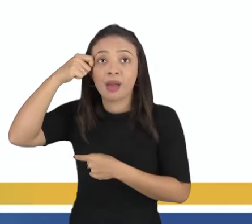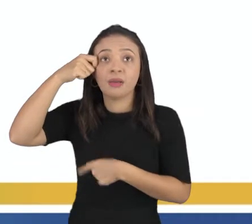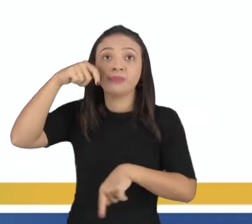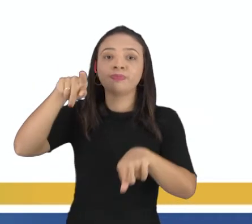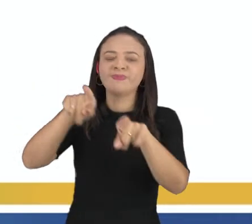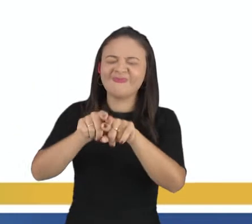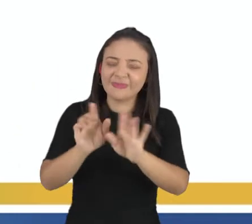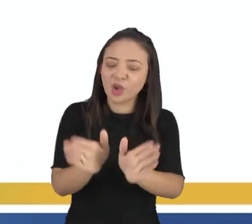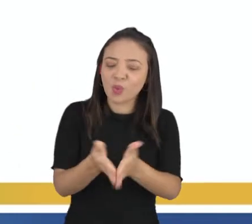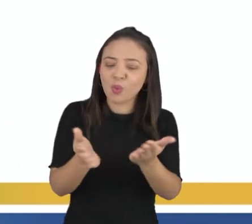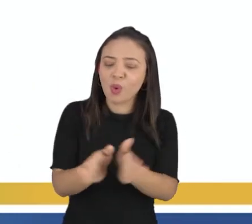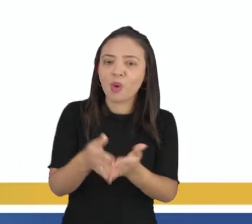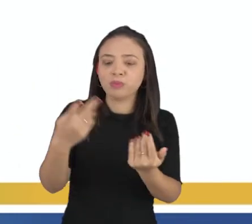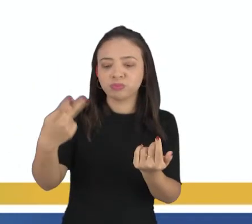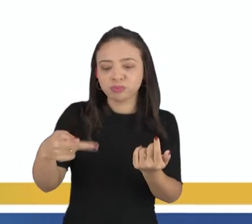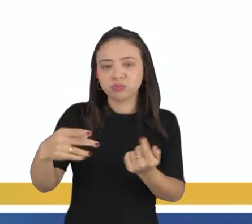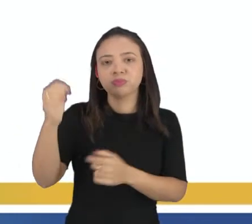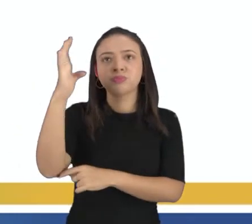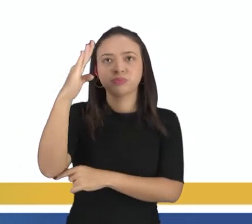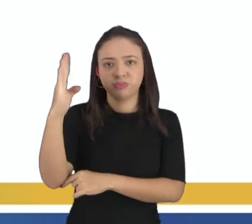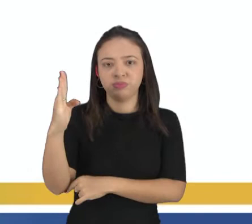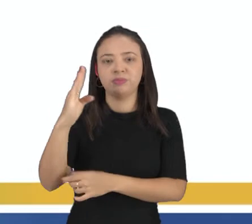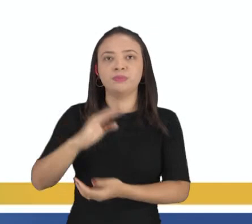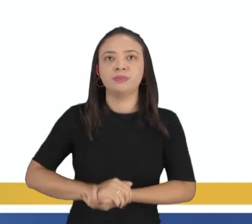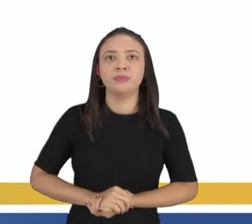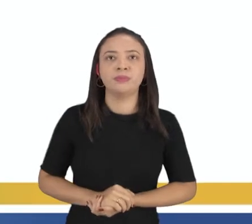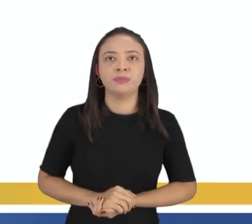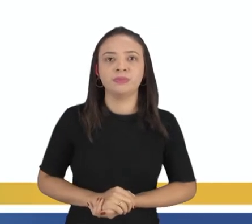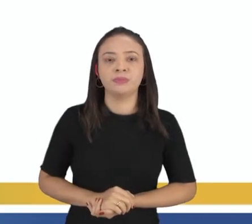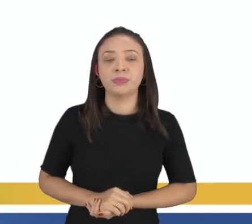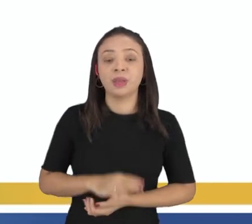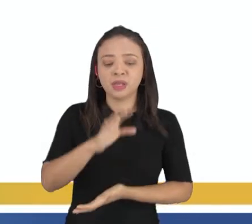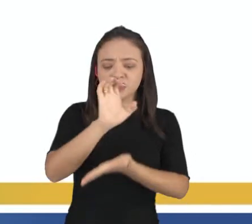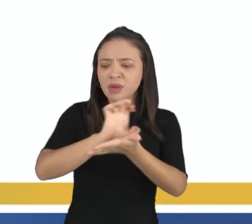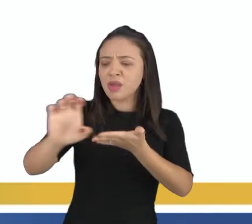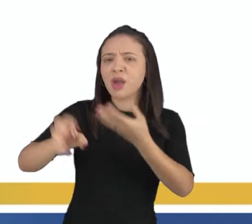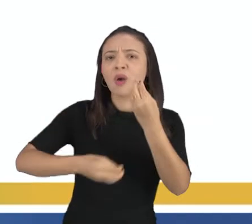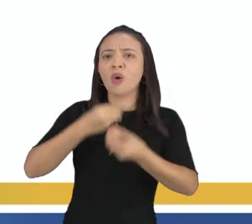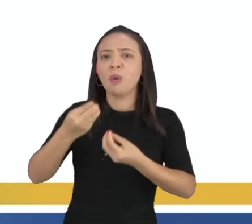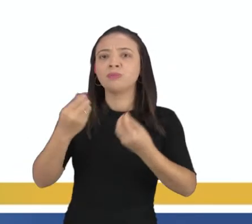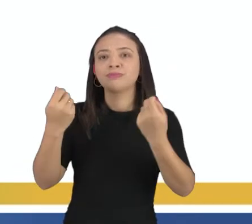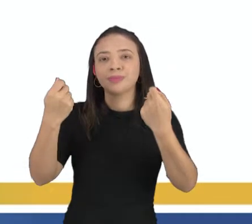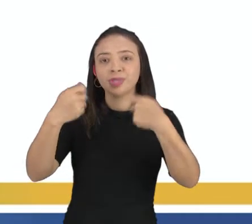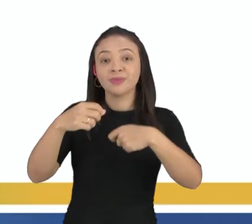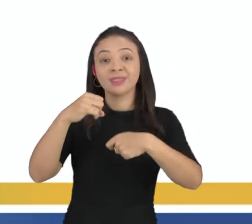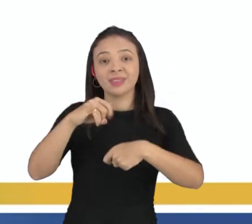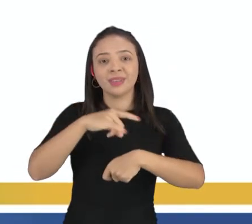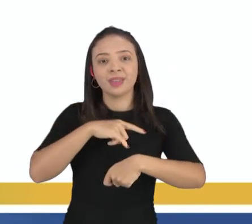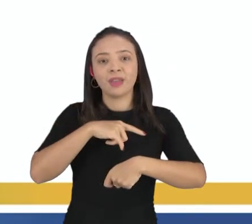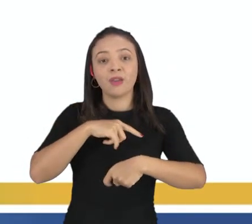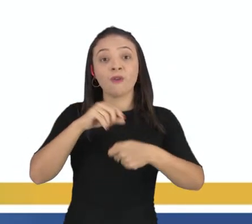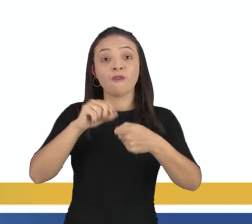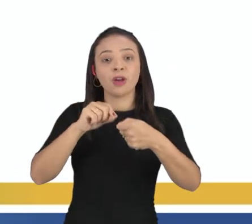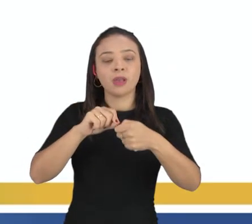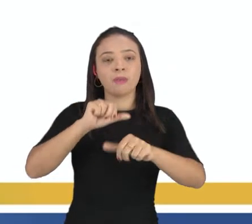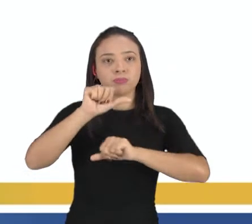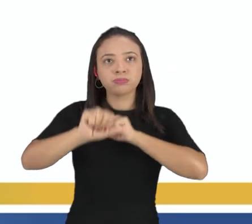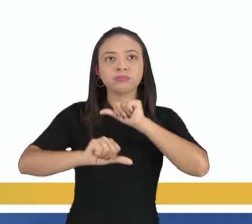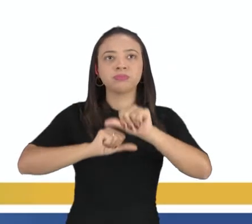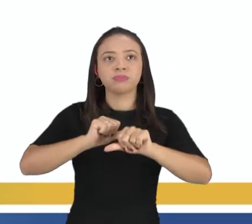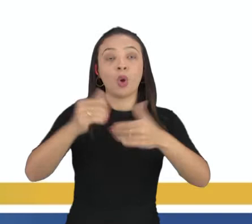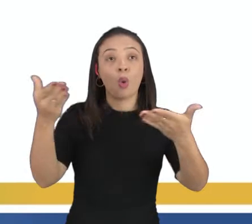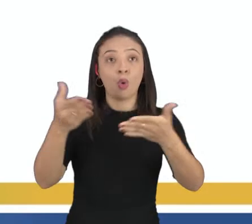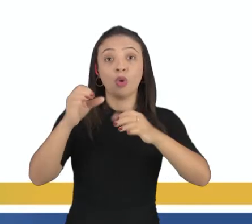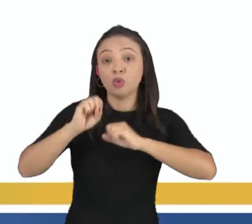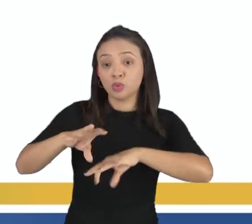negra e pobre deste país. Esperança se conquista com atitudes. Hoje, a educação e as cotas